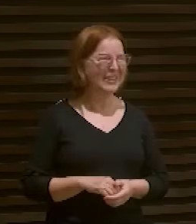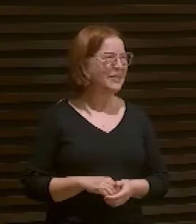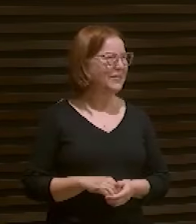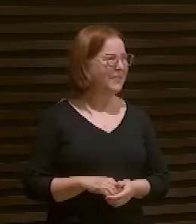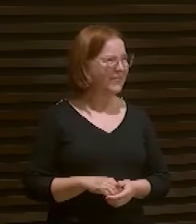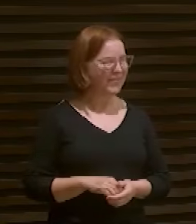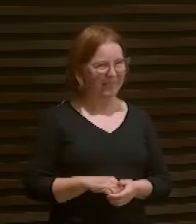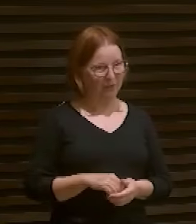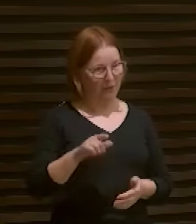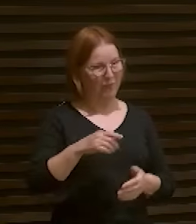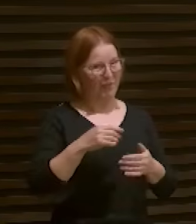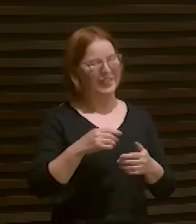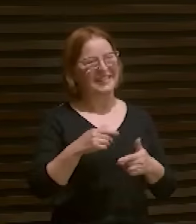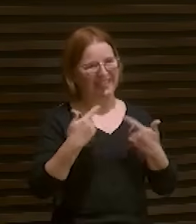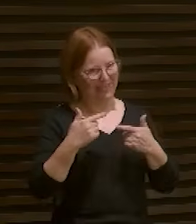Vocês riem, mas é verdade.